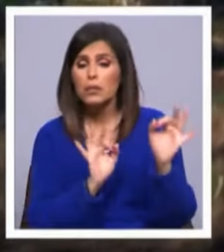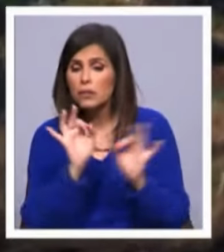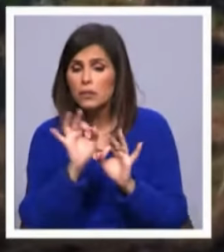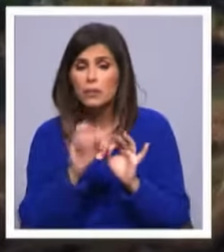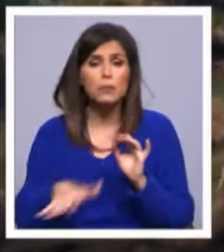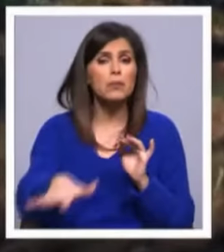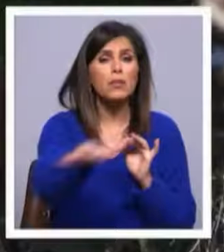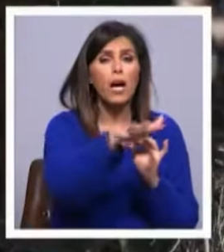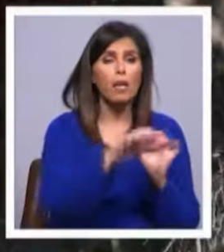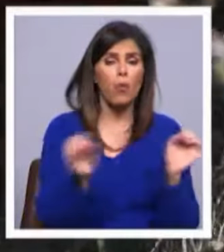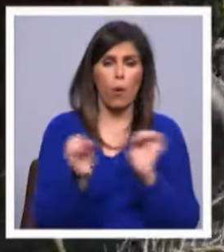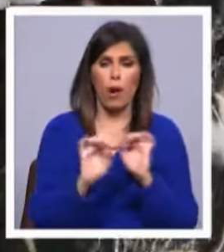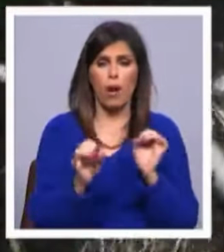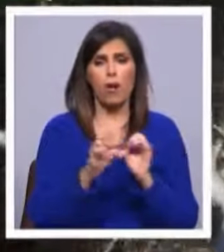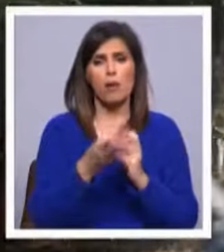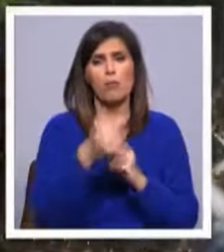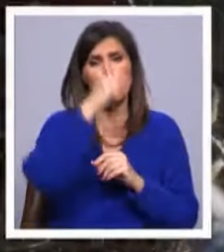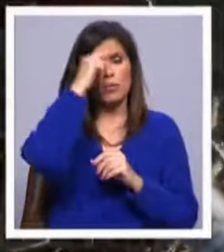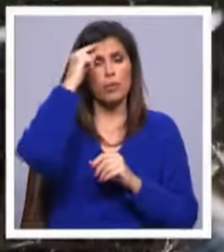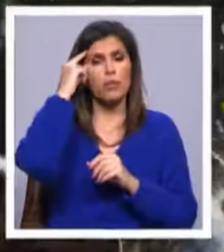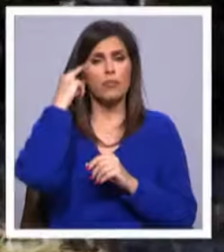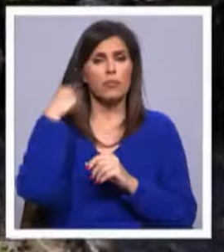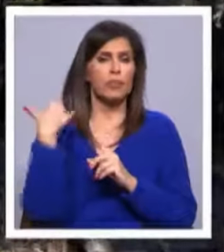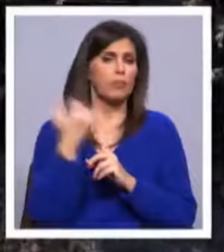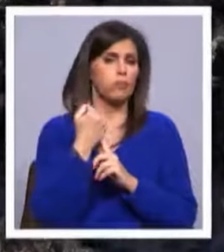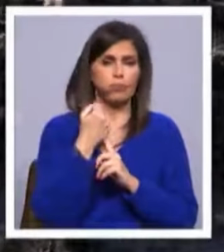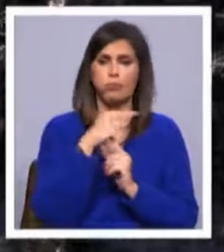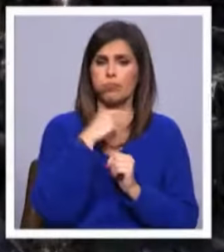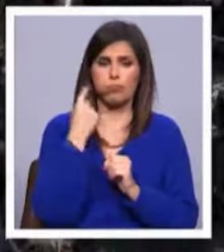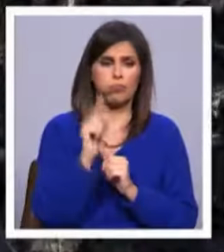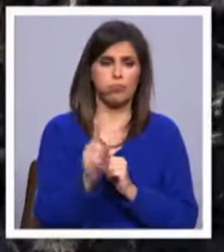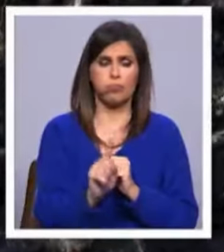a manutenção das áreas, é muito difícil chegar até eles